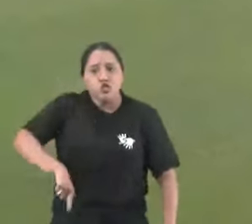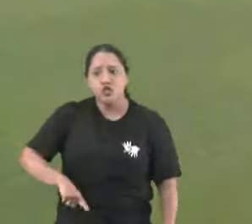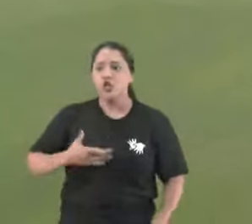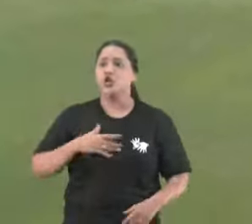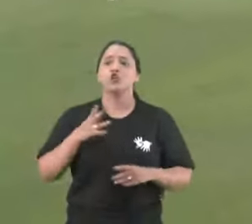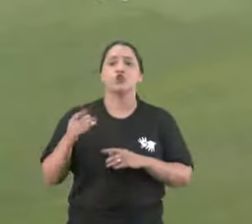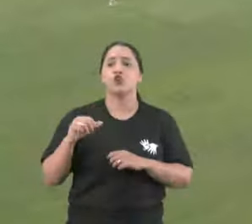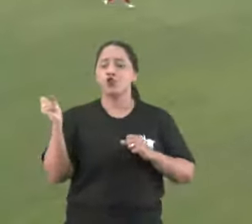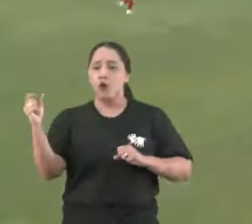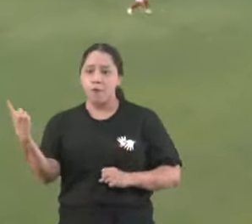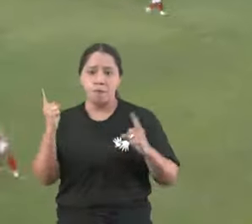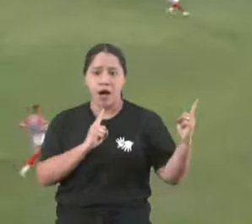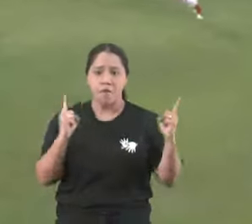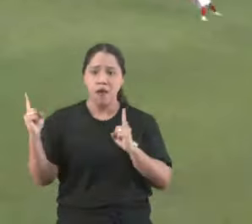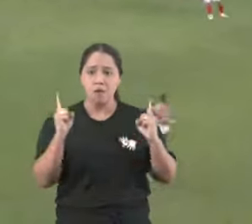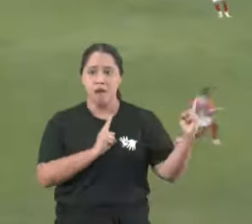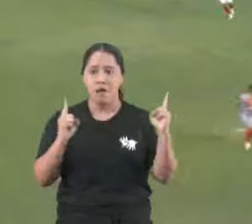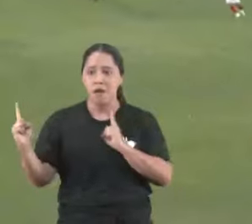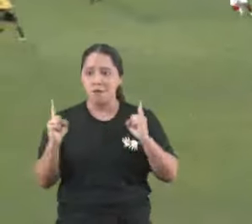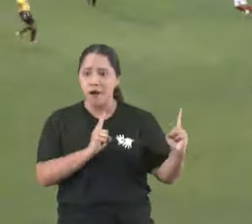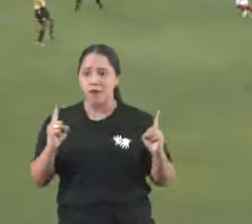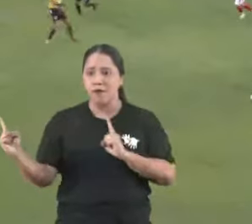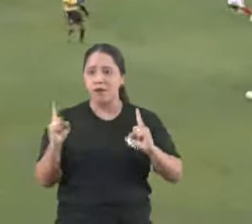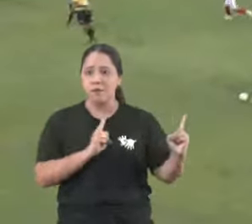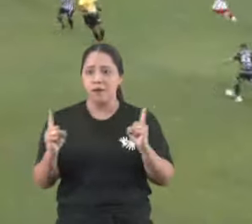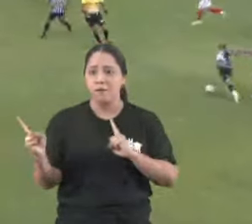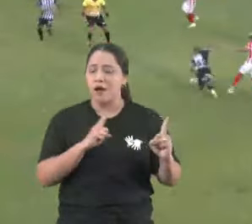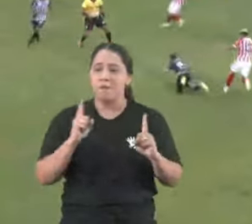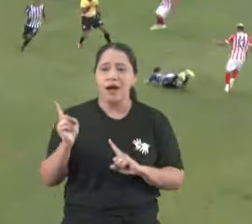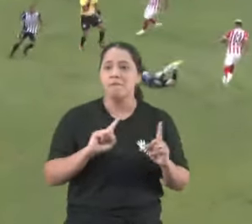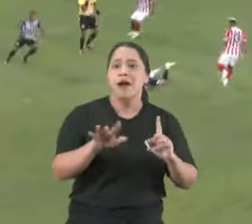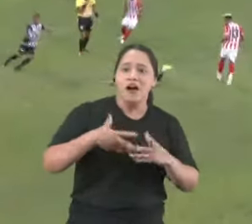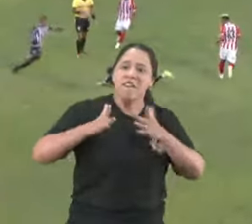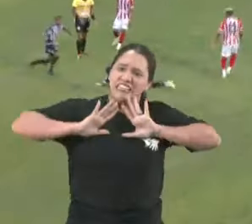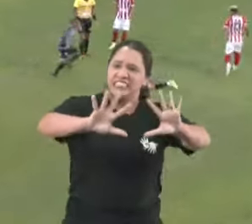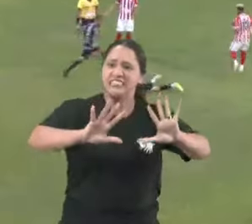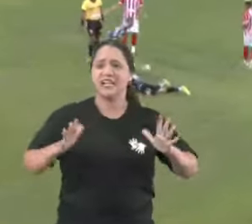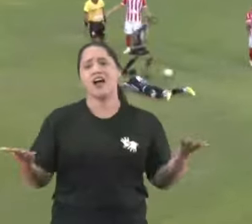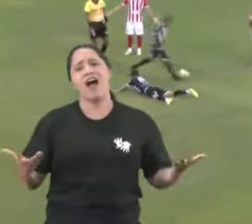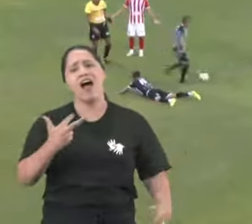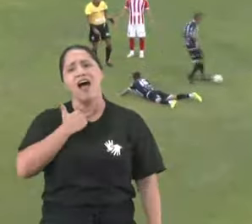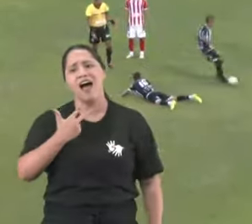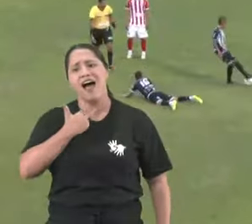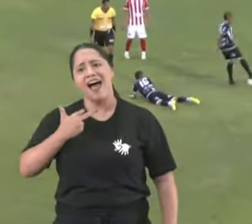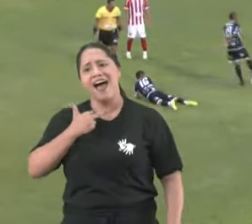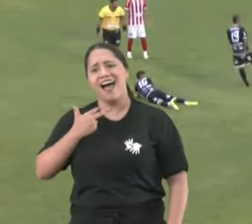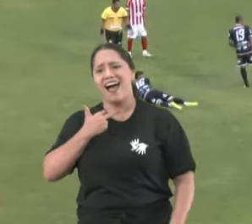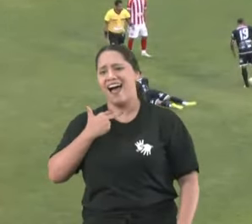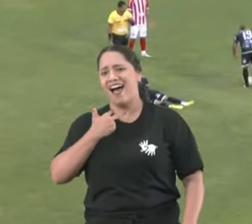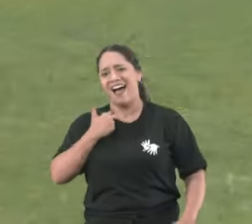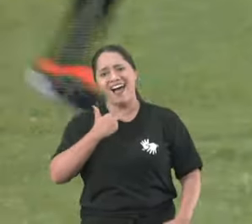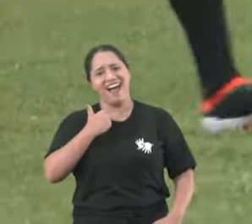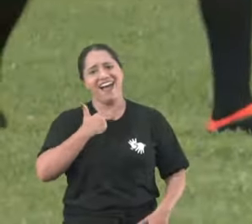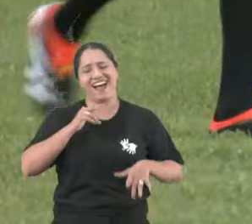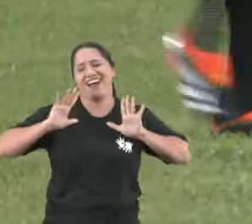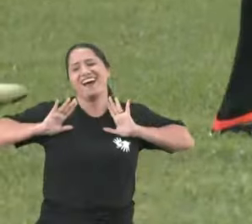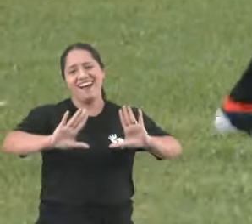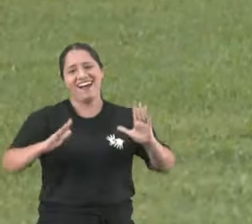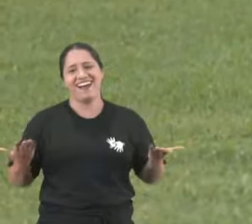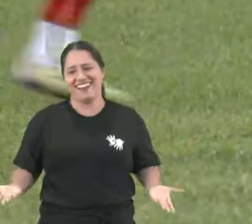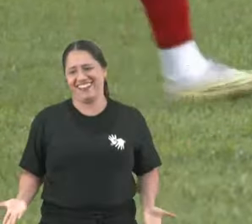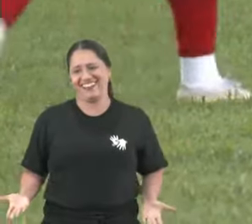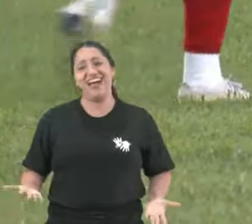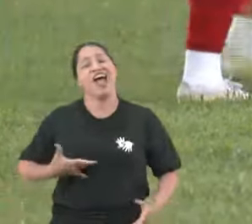tabelinha. Paulinho com Kellyton. Kellyton passa, deixa. Caio César na saudade. Na sequência, empurrado pelo Formiga.